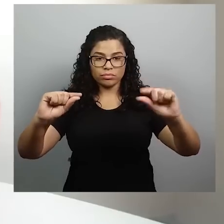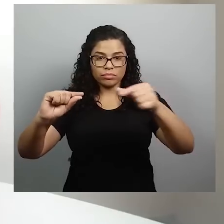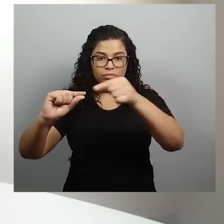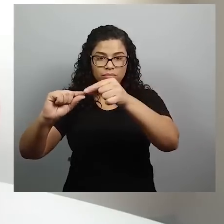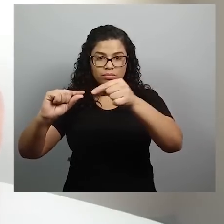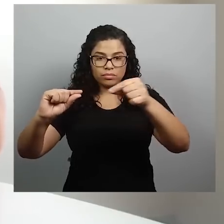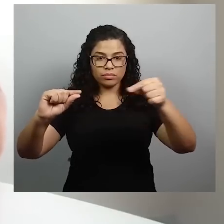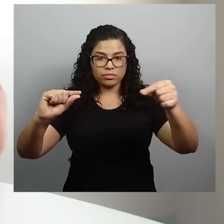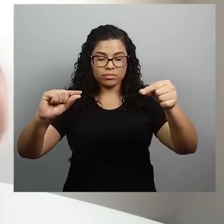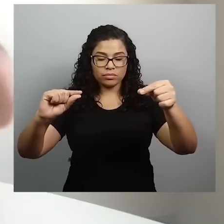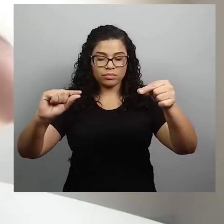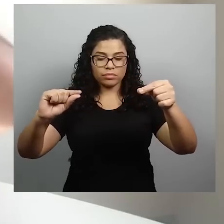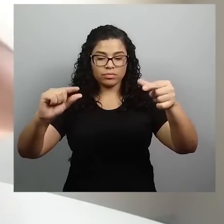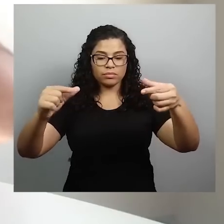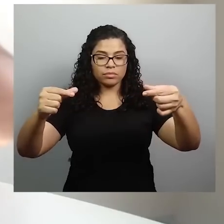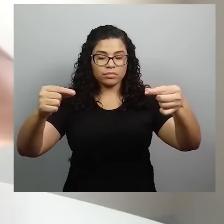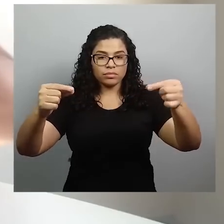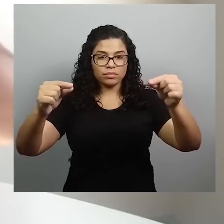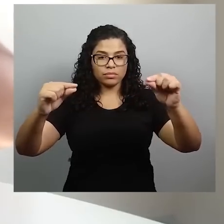continua dobrando.